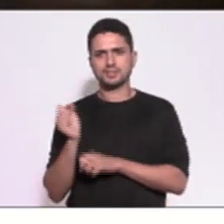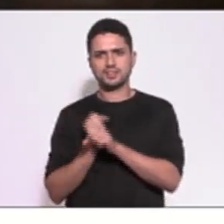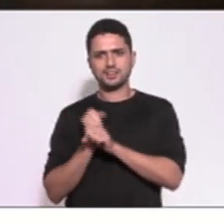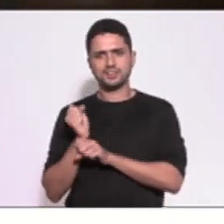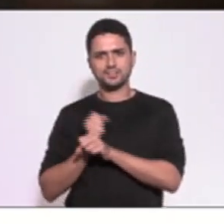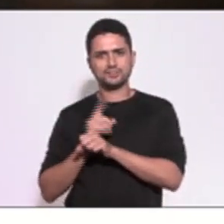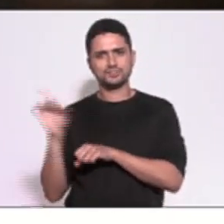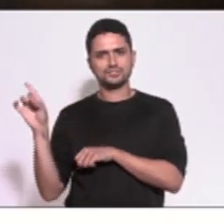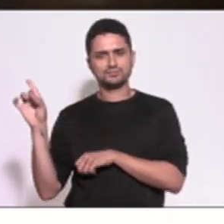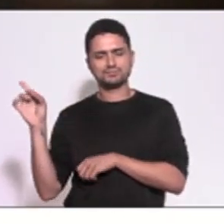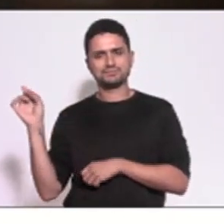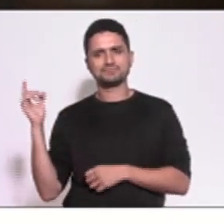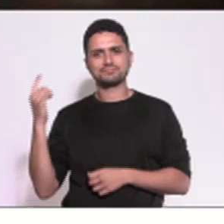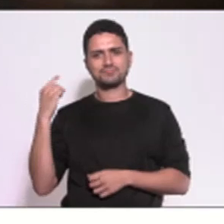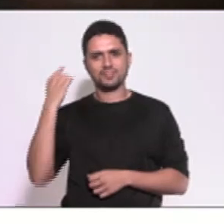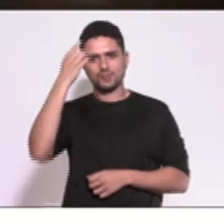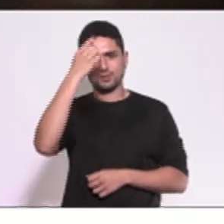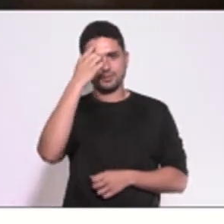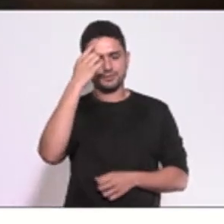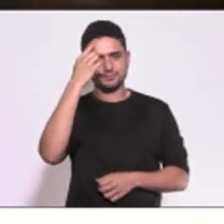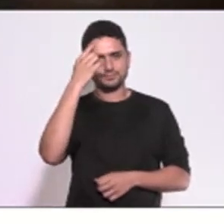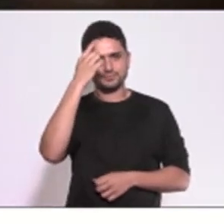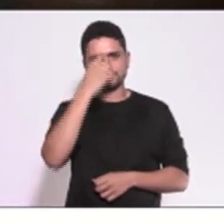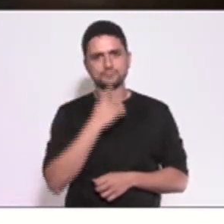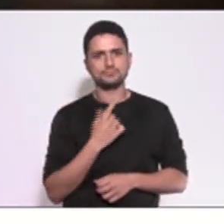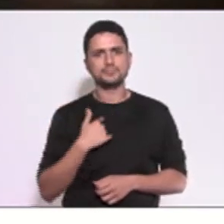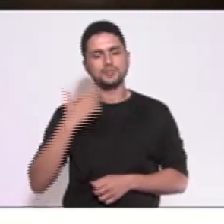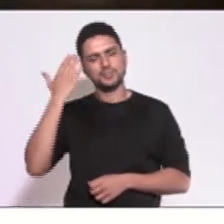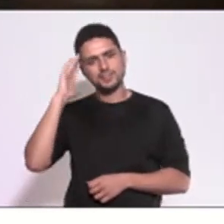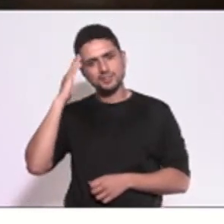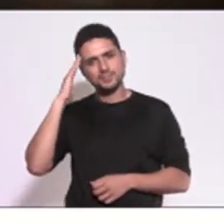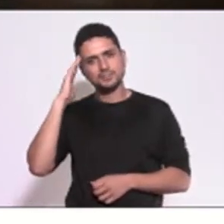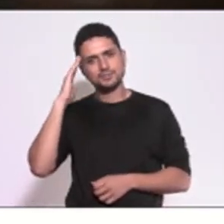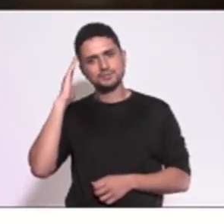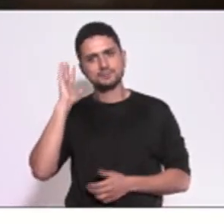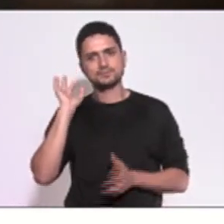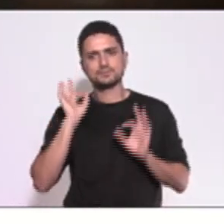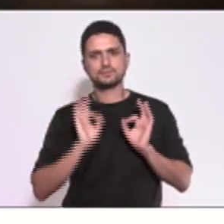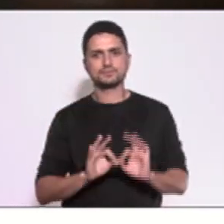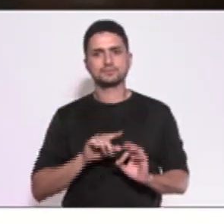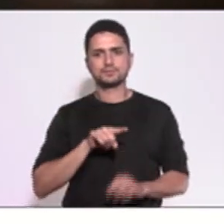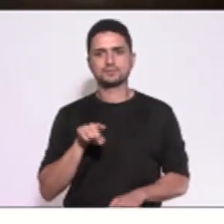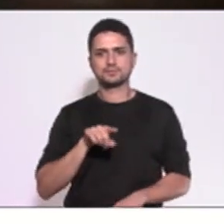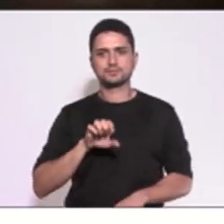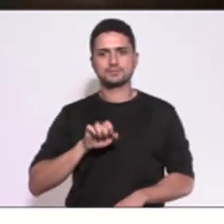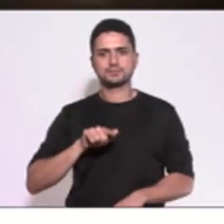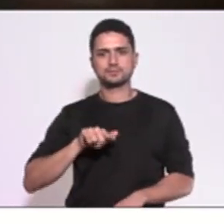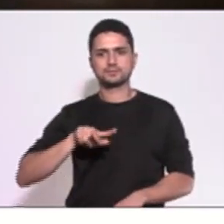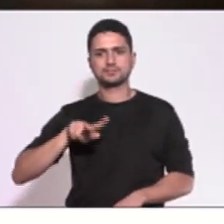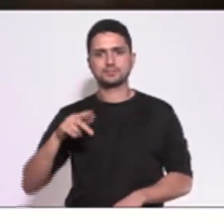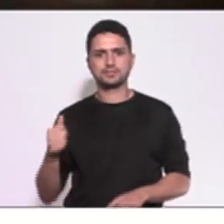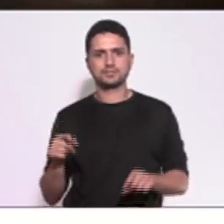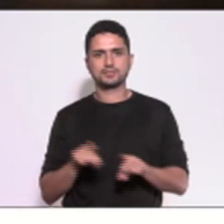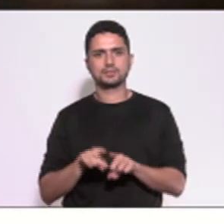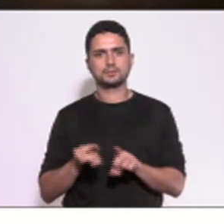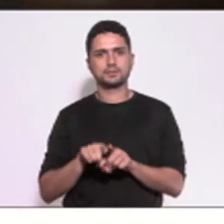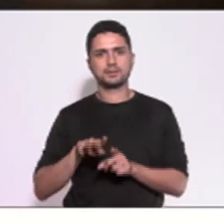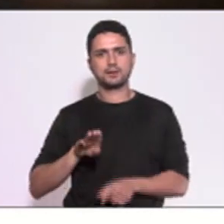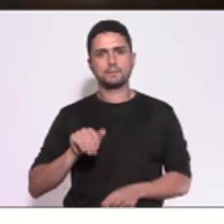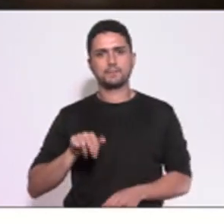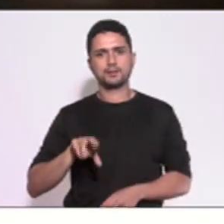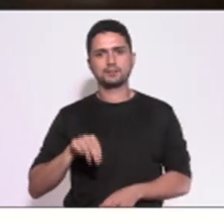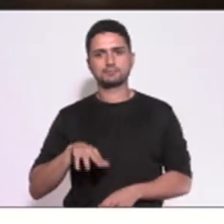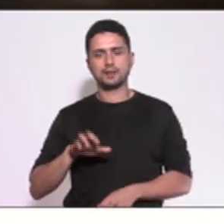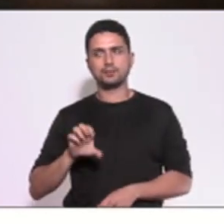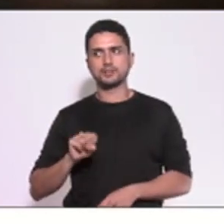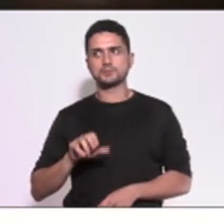dourados, pôde entender exatamente o que o Zequinha e a nossa querida baronesa Helena Liz Jazan de